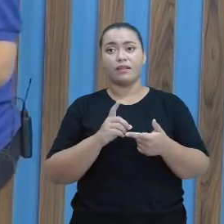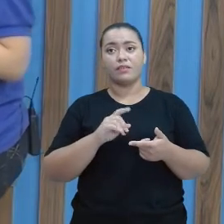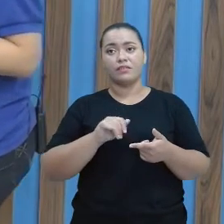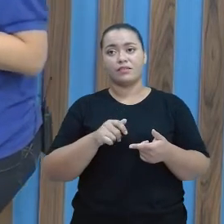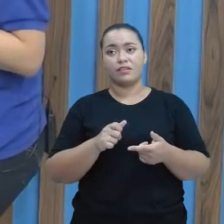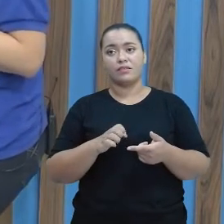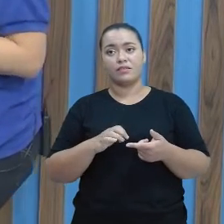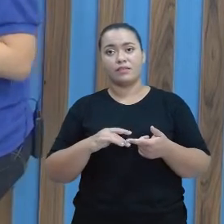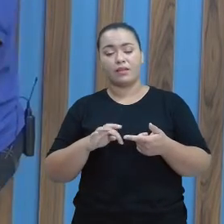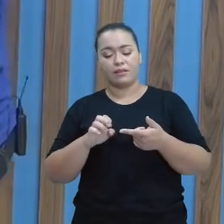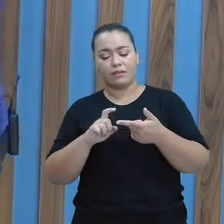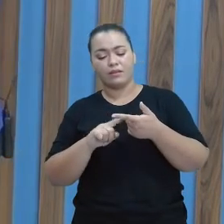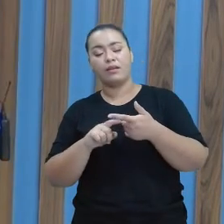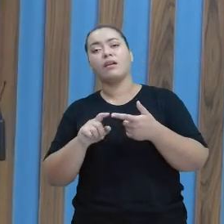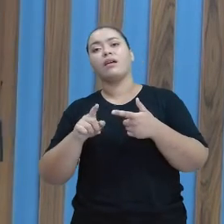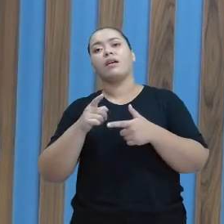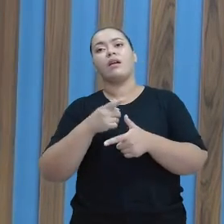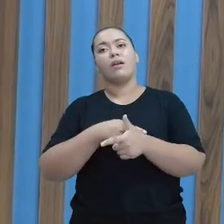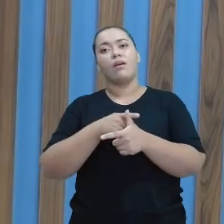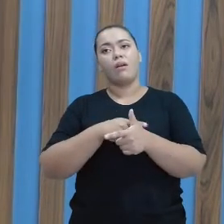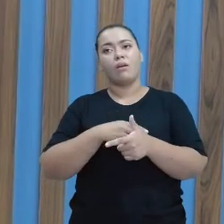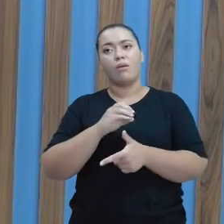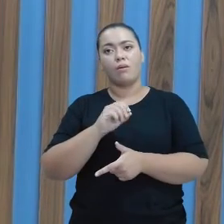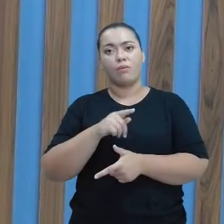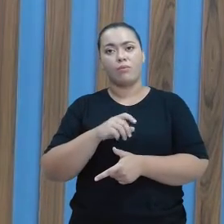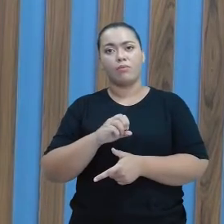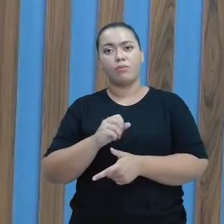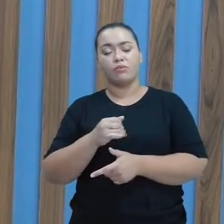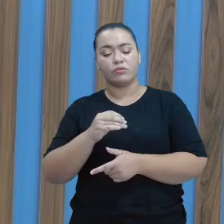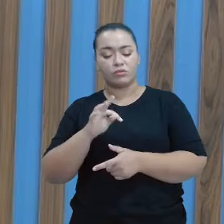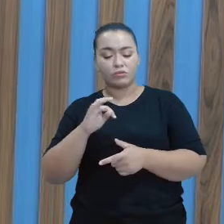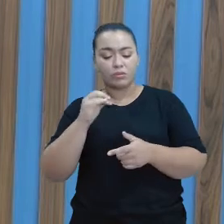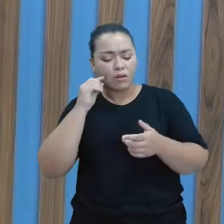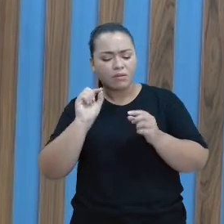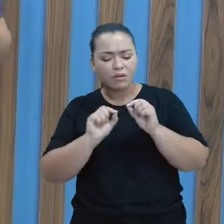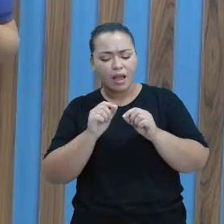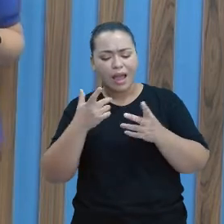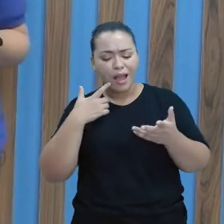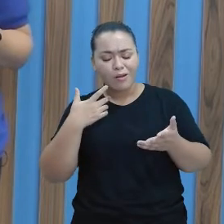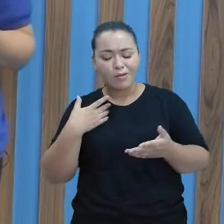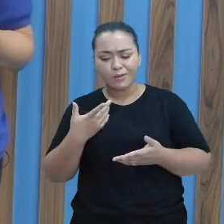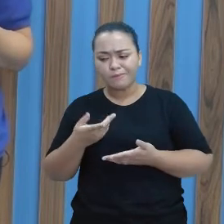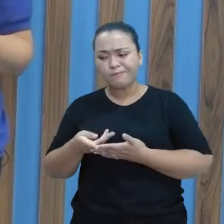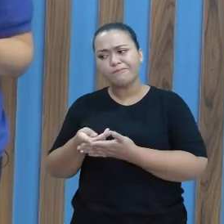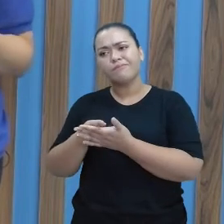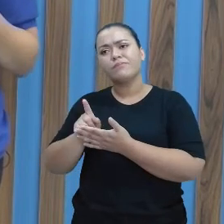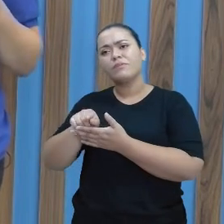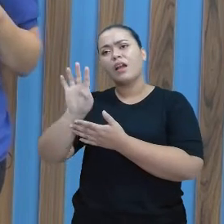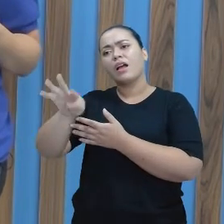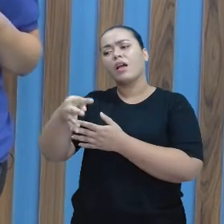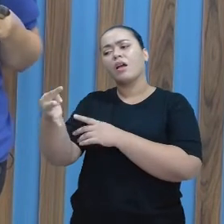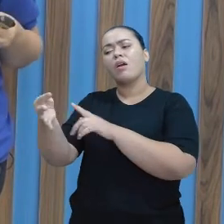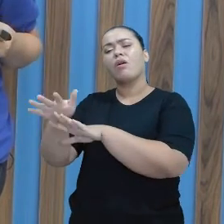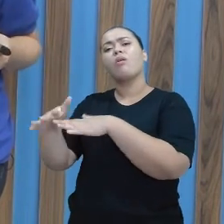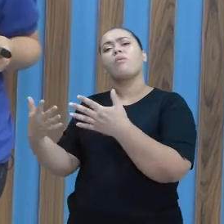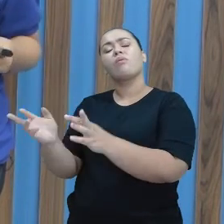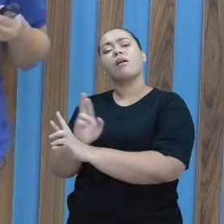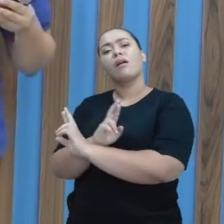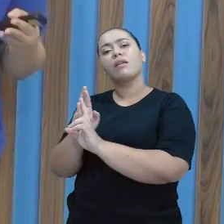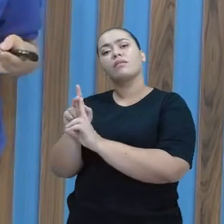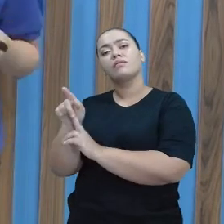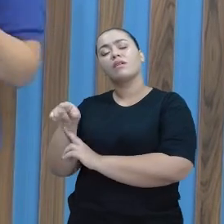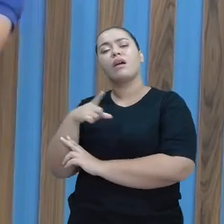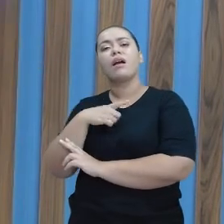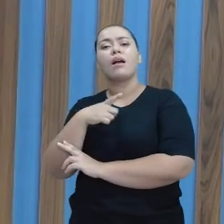começa a perceber que, munido dessas informações, eu vou buscar naquela tabela qual que é a relação que possui